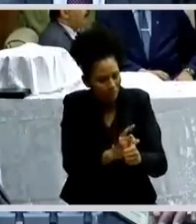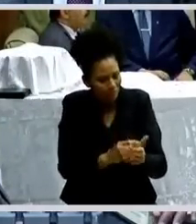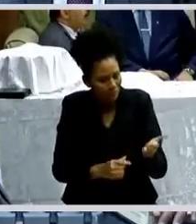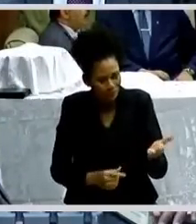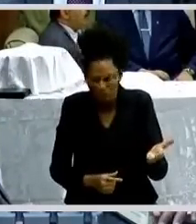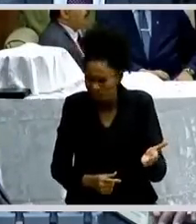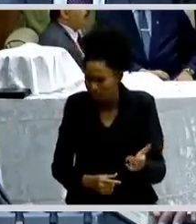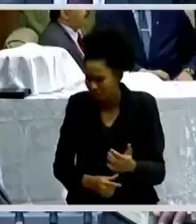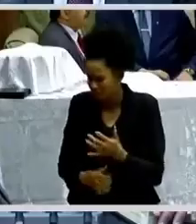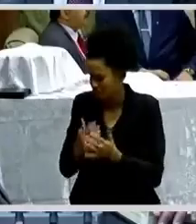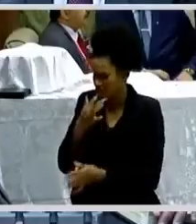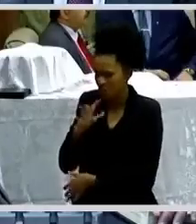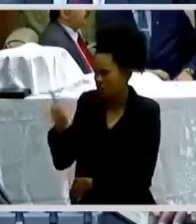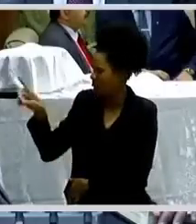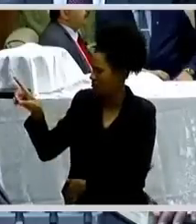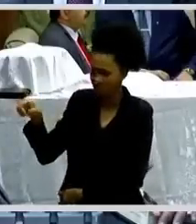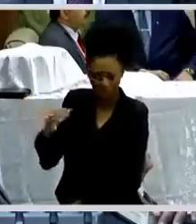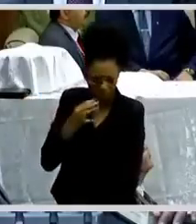disse: eu não conheço ele.